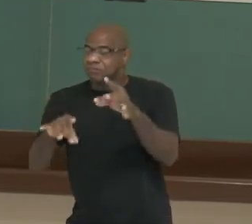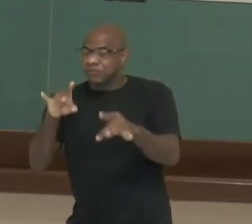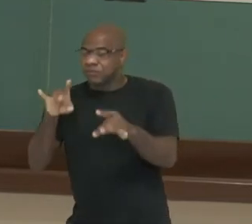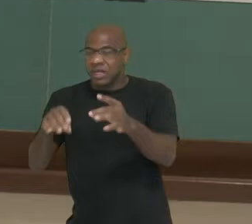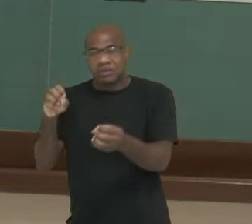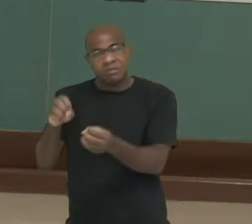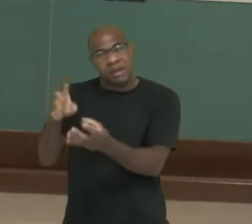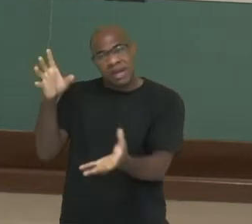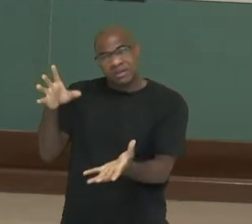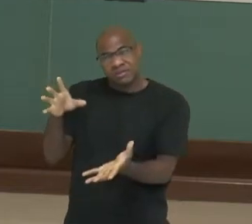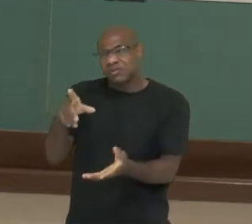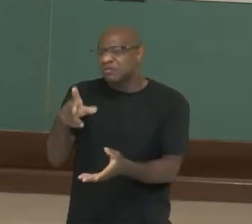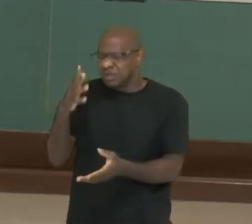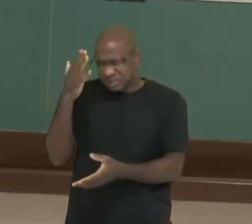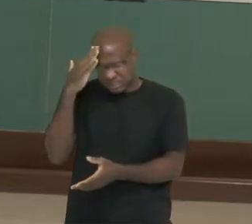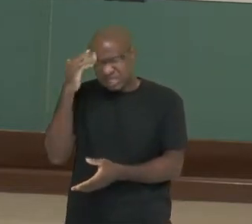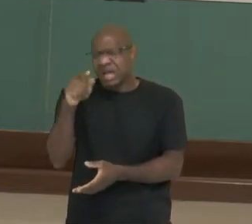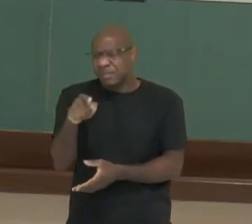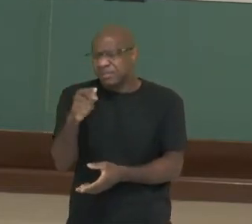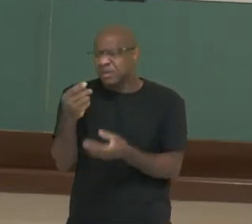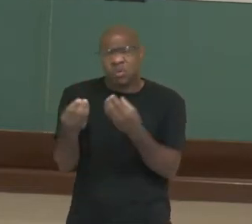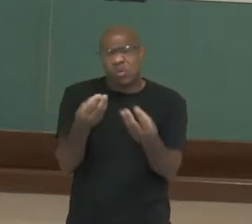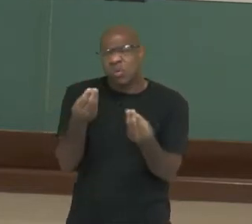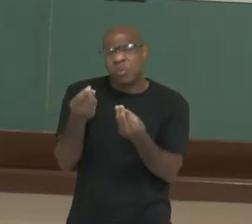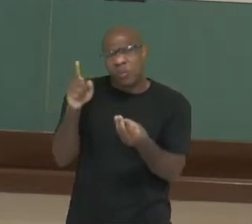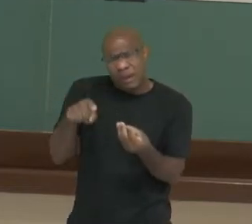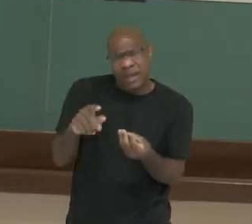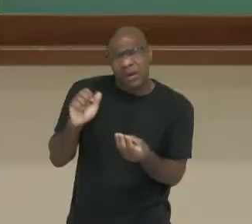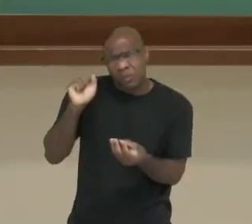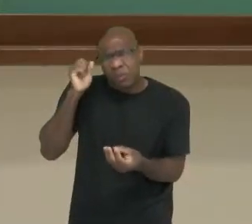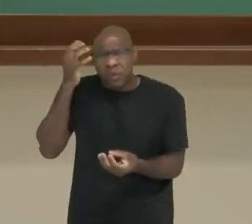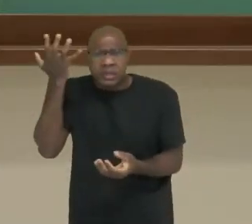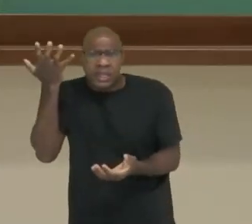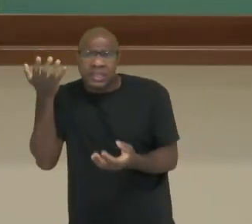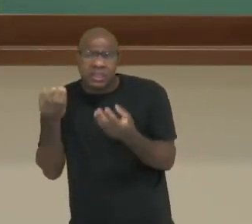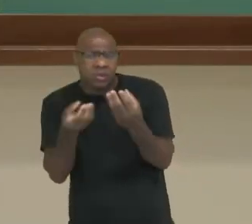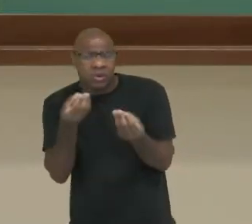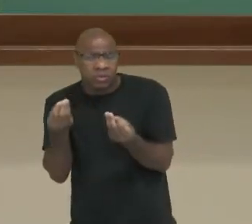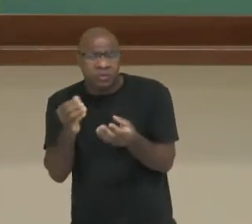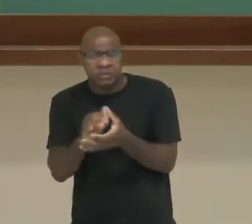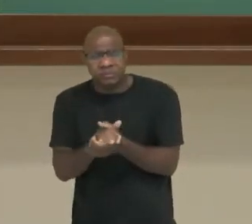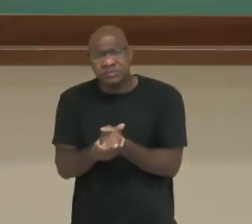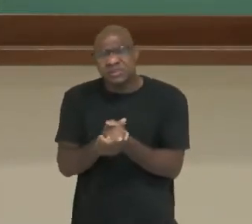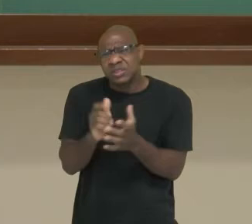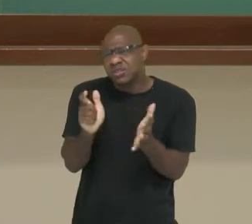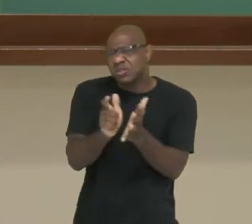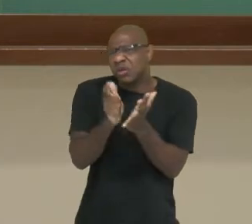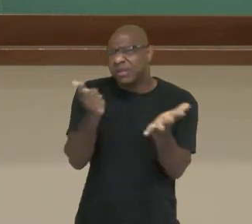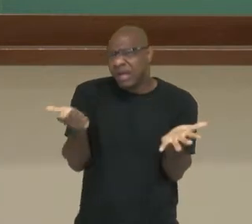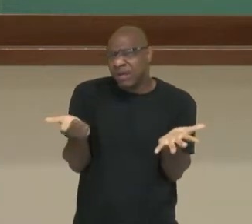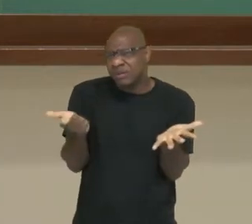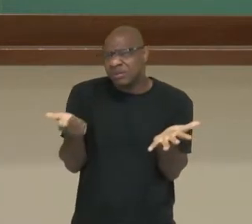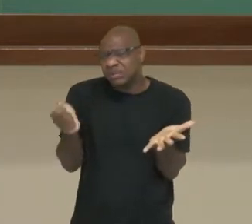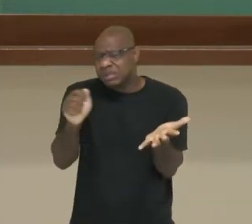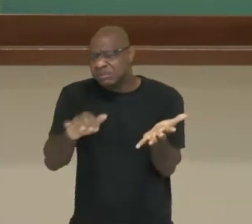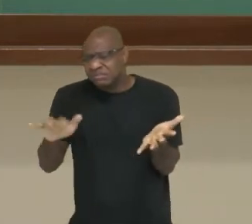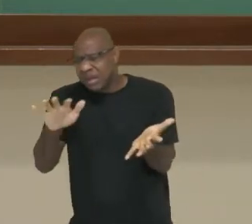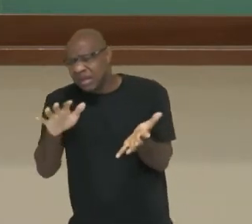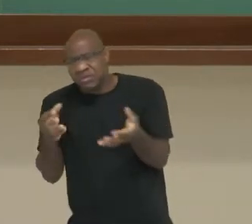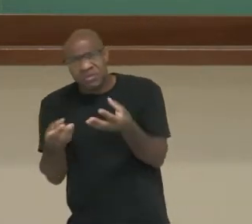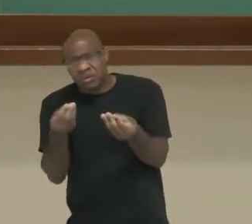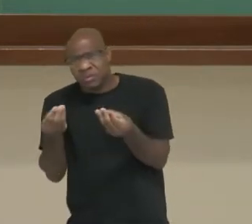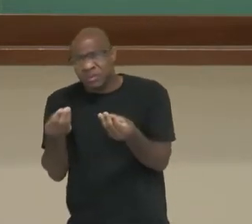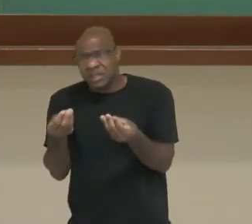que é, como funciona esse teatro jornal e teatro imagem? Será que espalha em todo o cenário um monte de jornal? Será